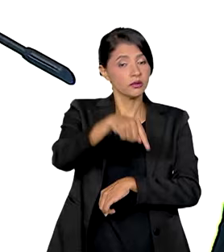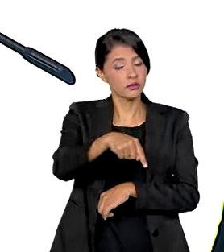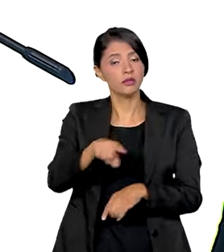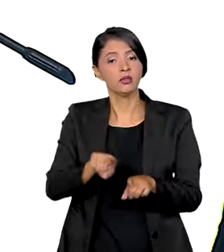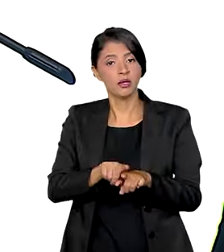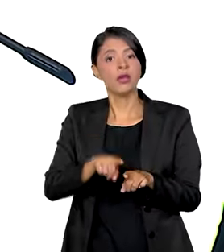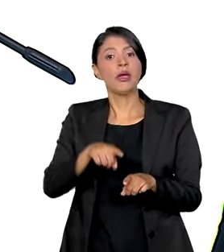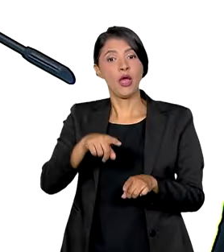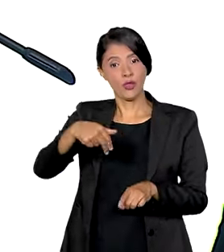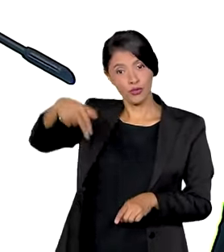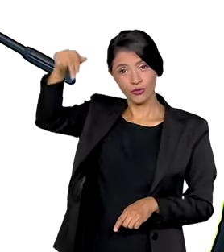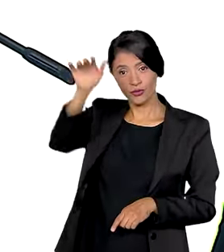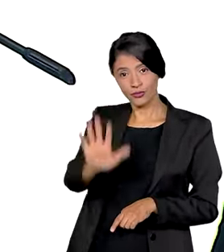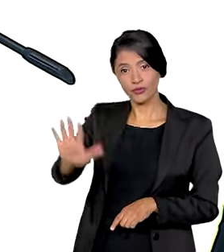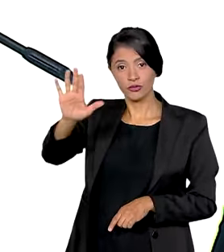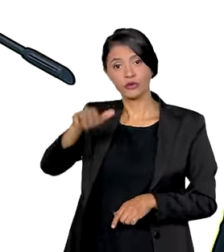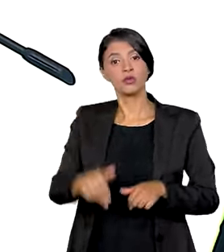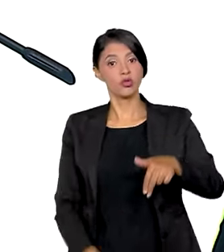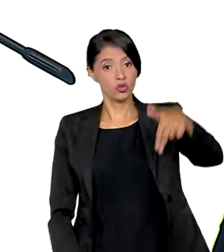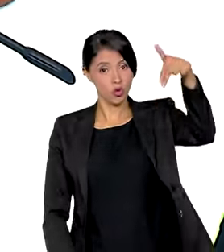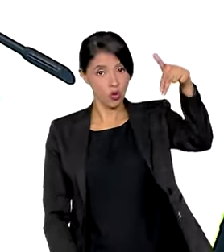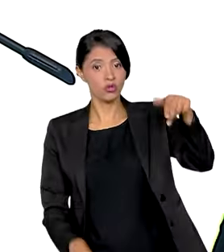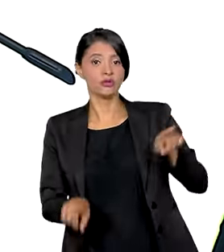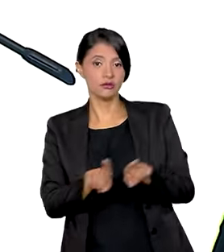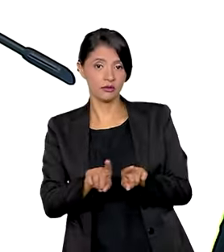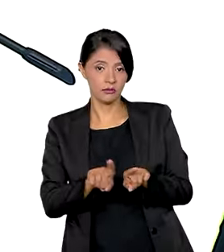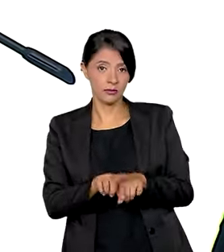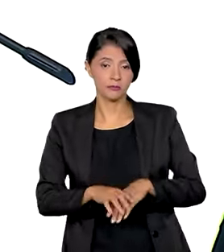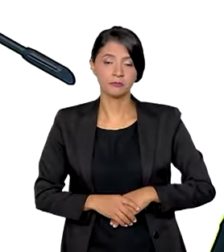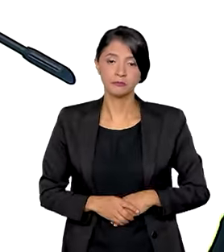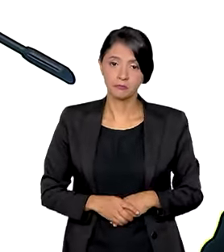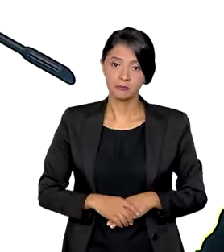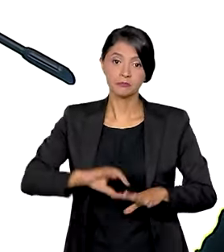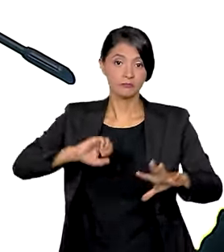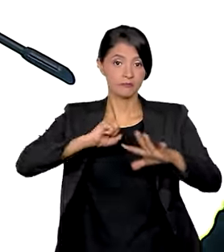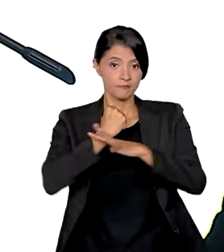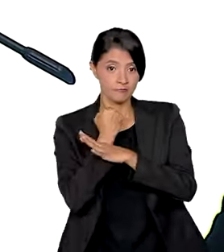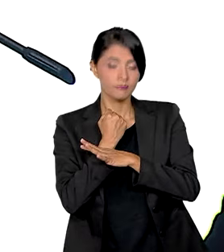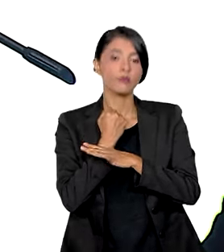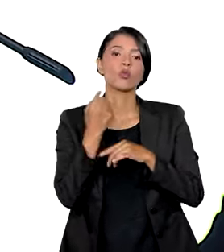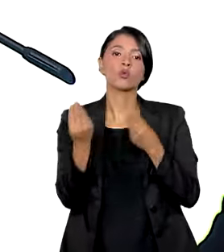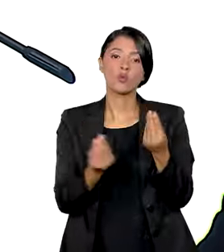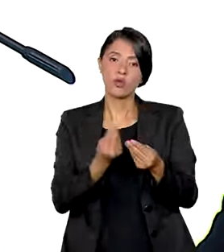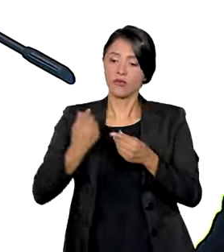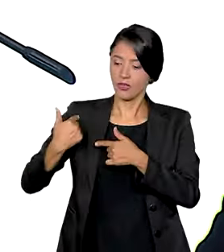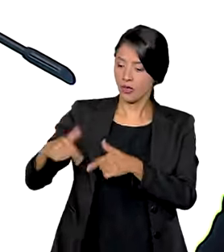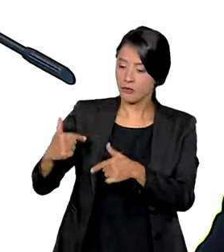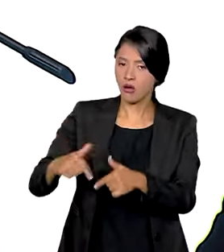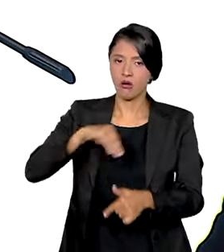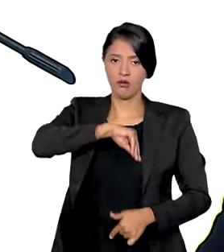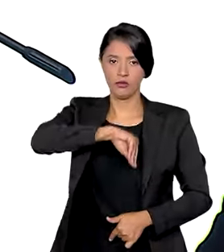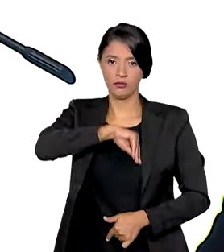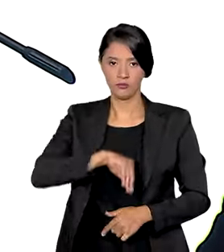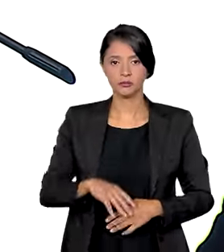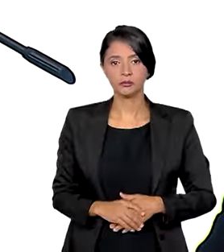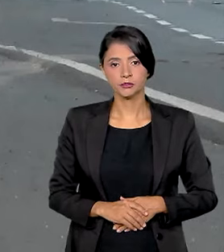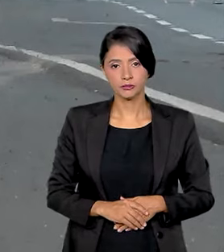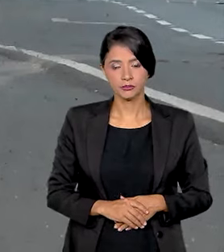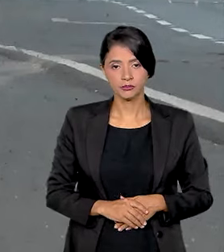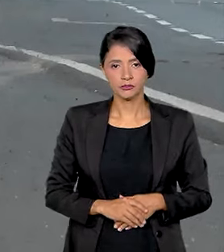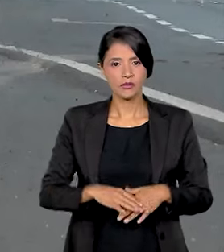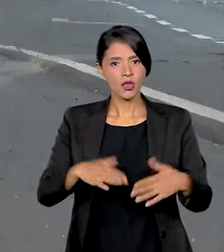país, para o nordeste e o norte do nosso país, garantindo, portanto, emprego e